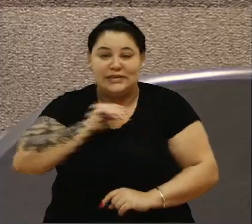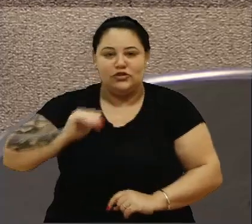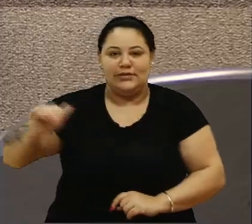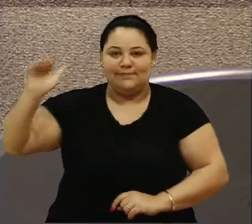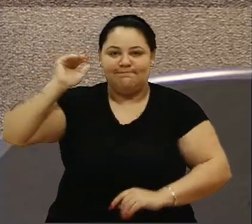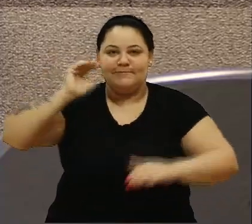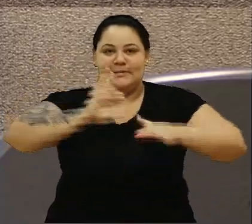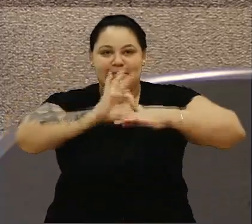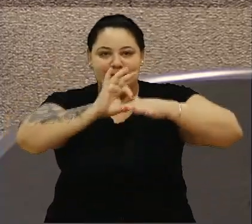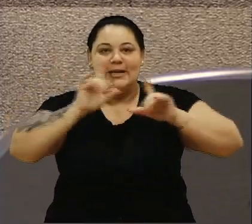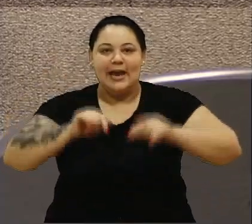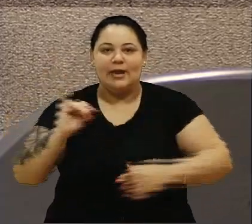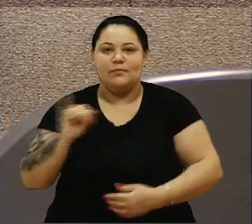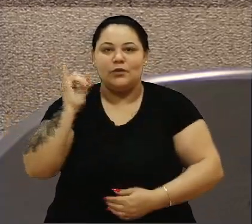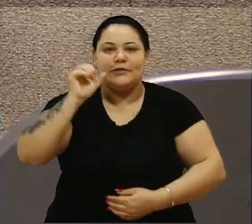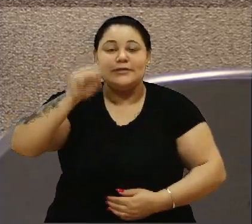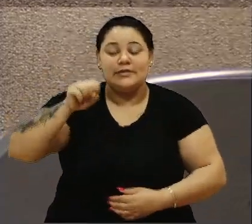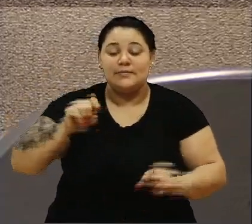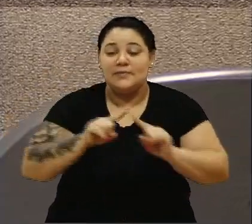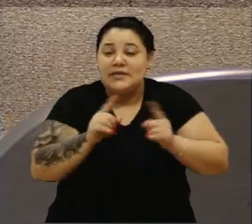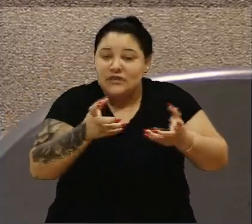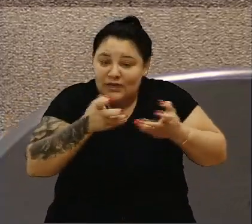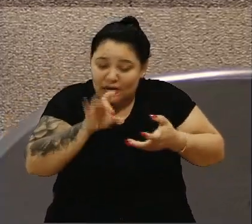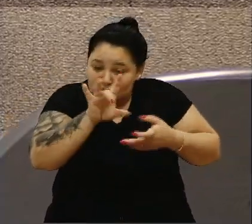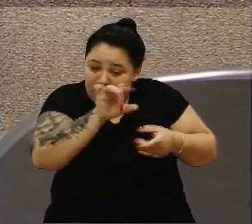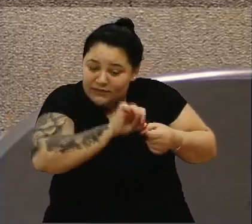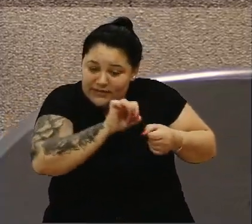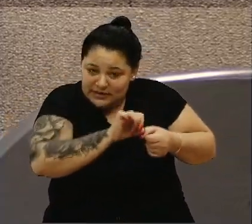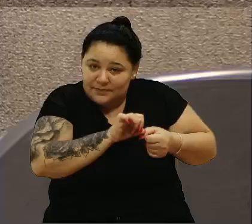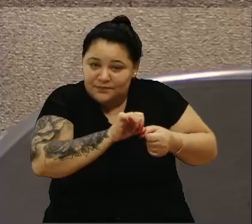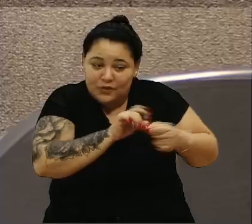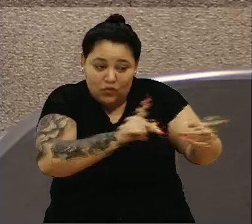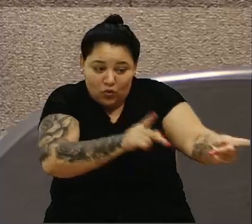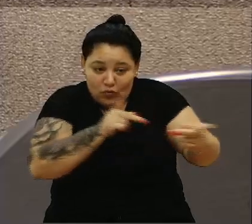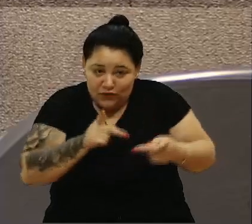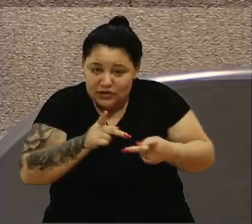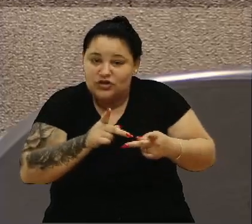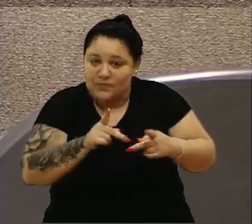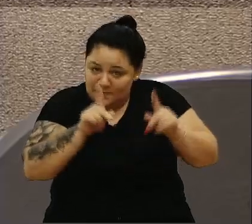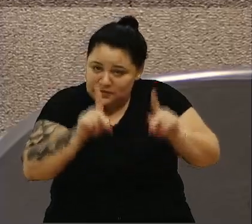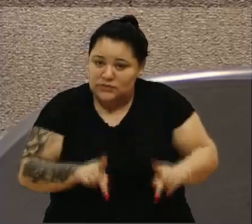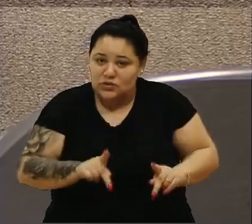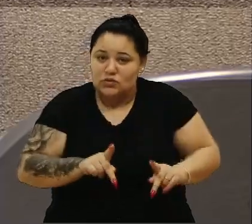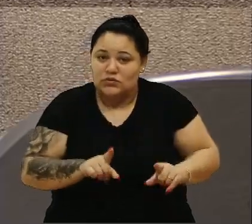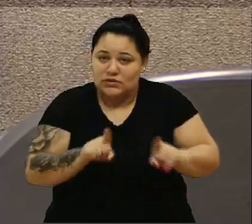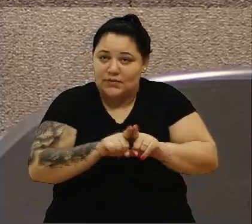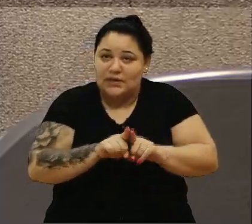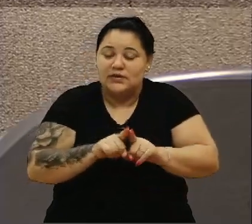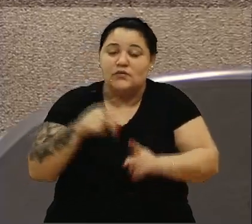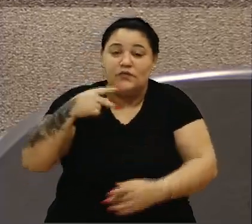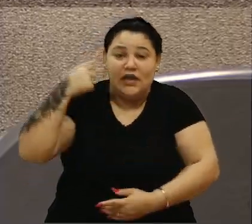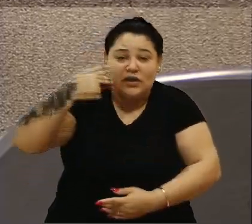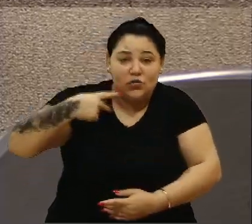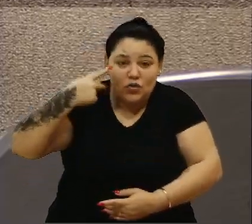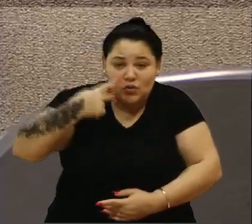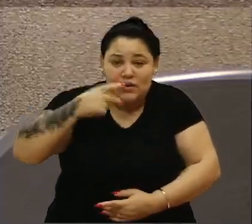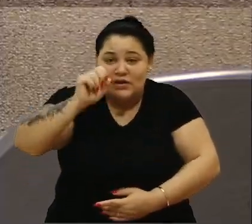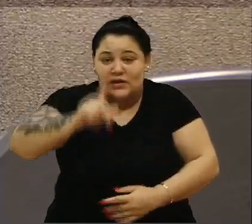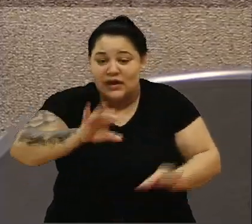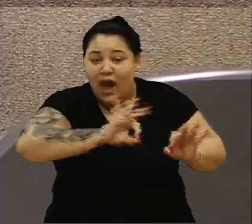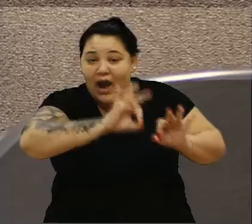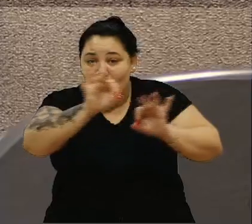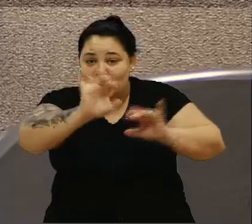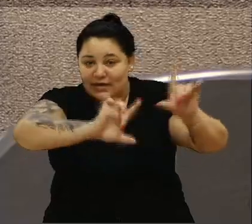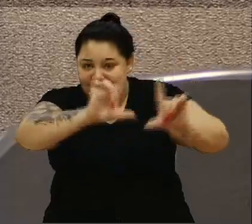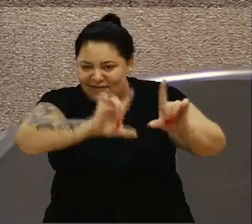são muito importantes. Mas eu quero só fazer um convite para o pessoal, né, tanto os vereadores quanto o pessoal que nos assiste, reiterar